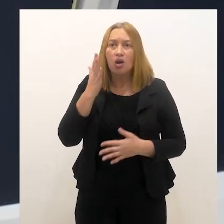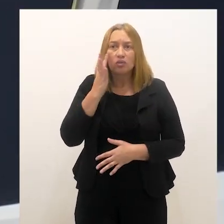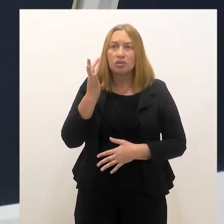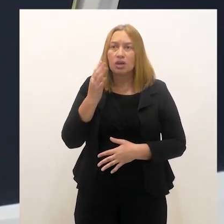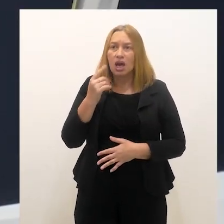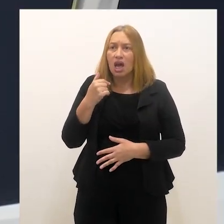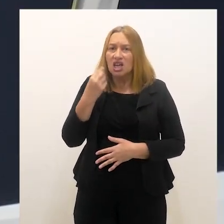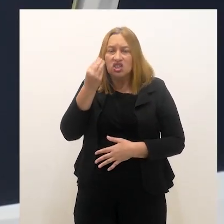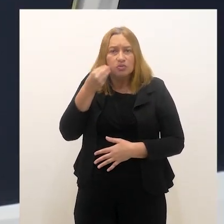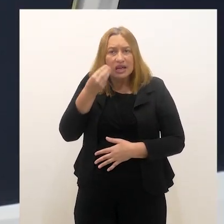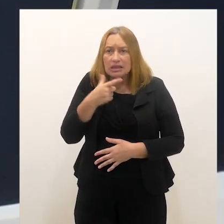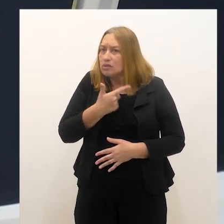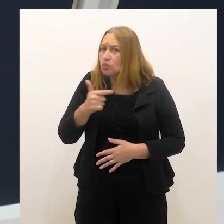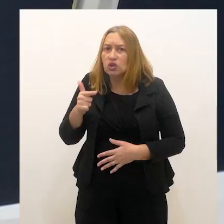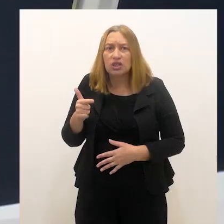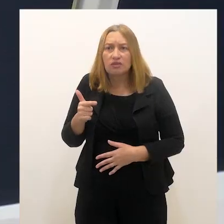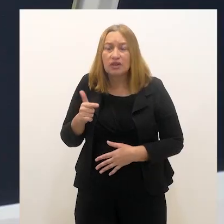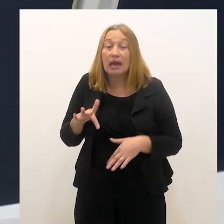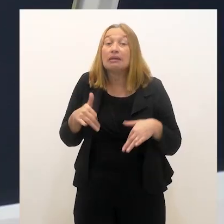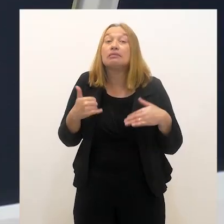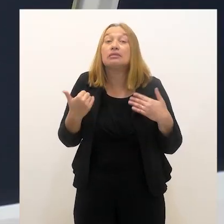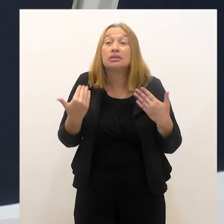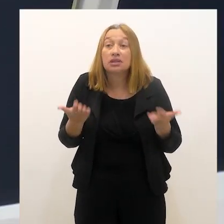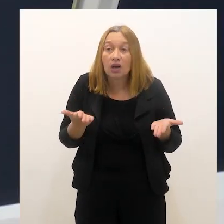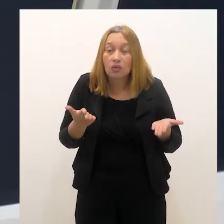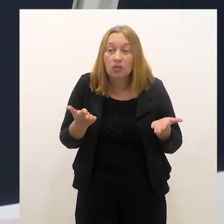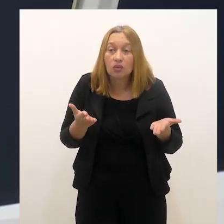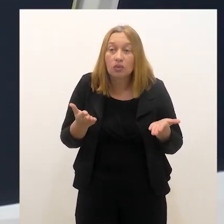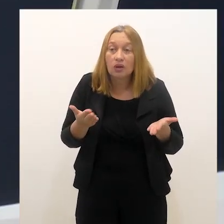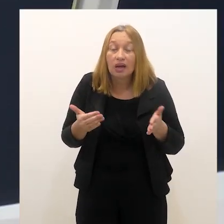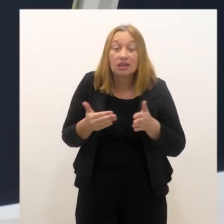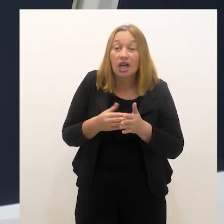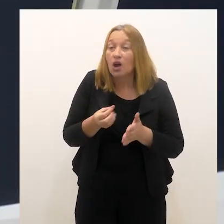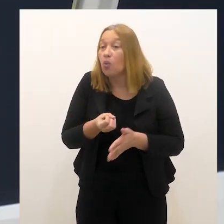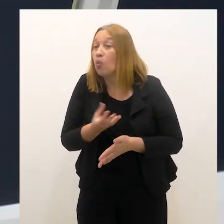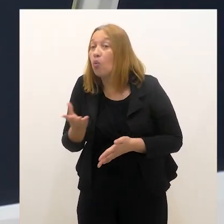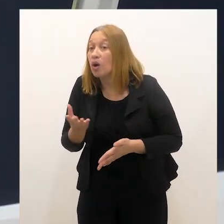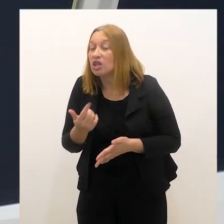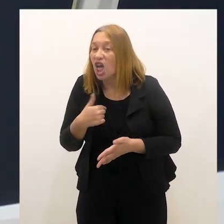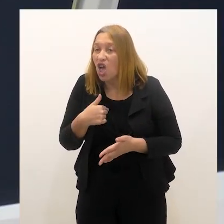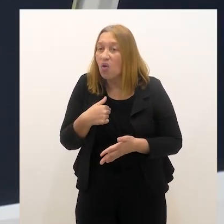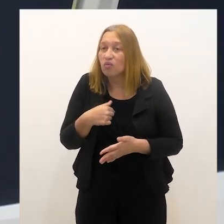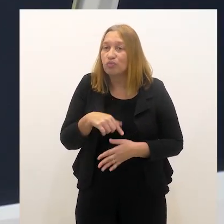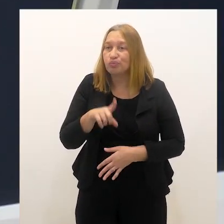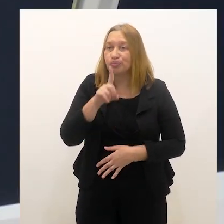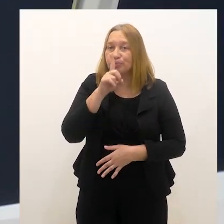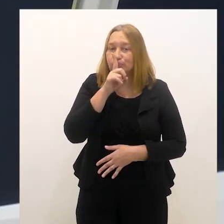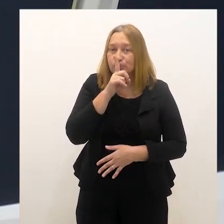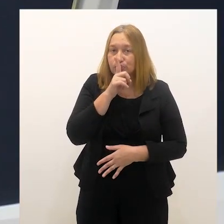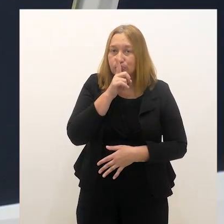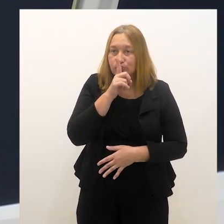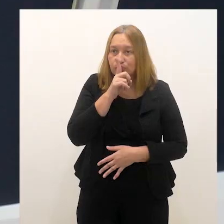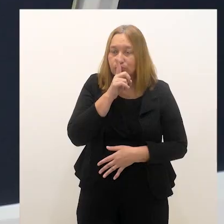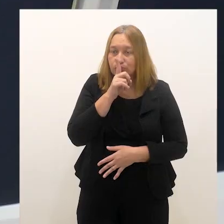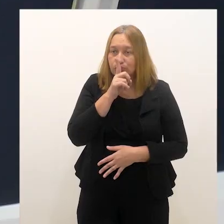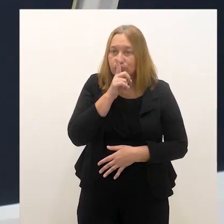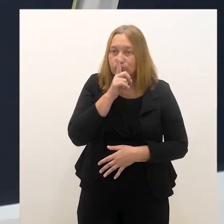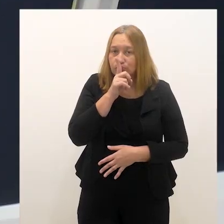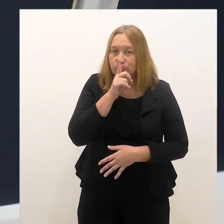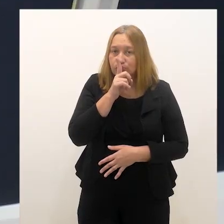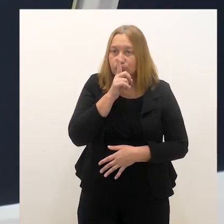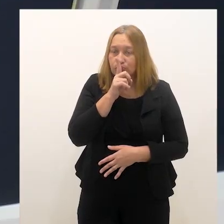Eu não tive essa vivência. Então, até quando eu vou ficar